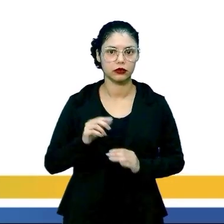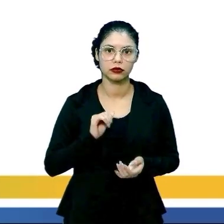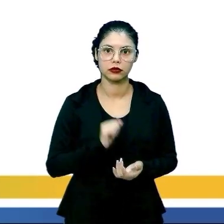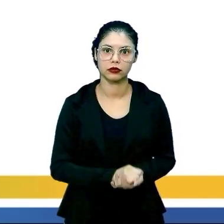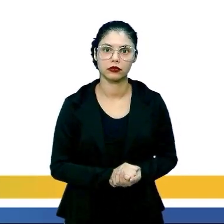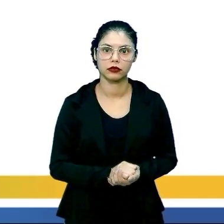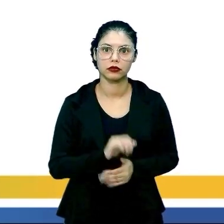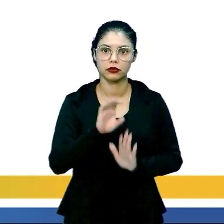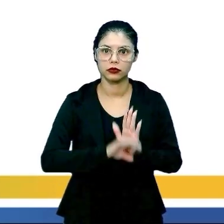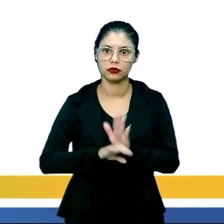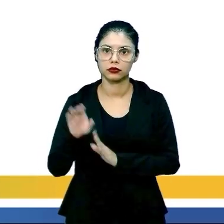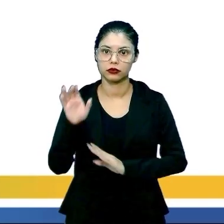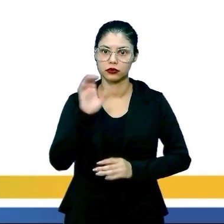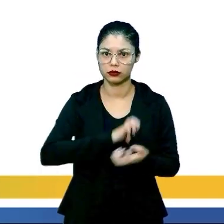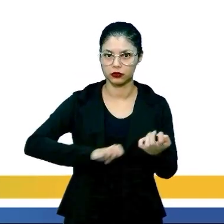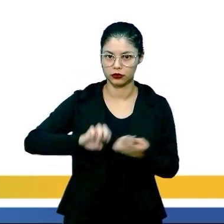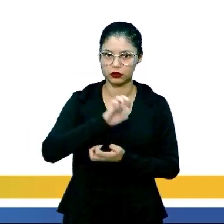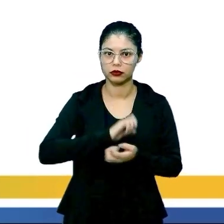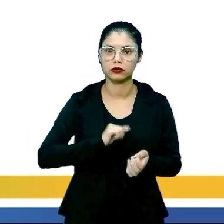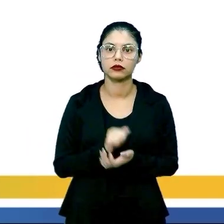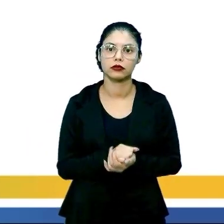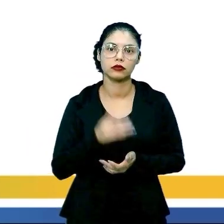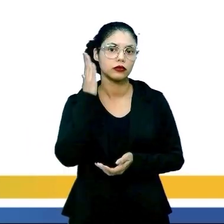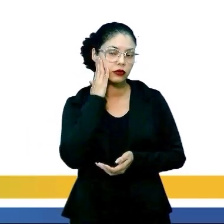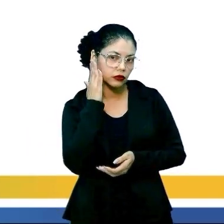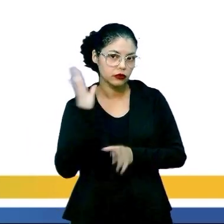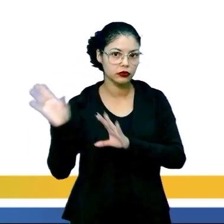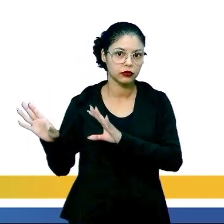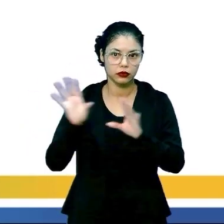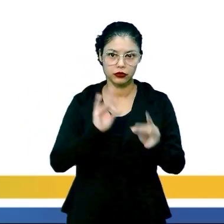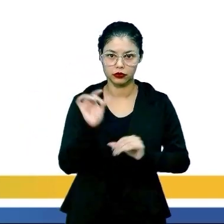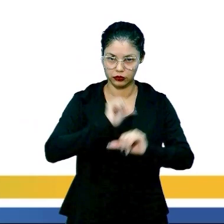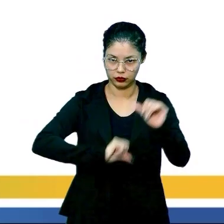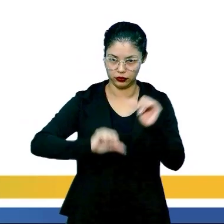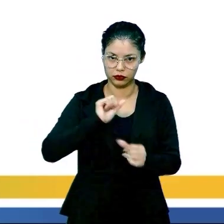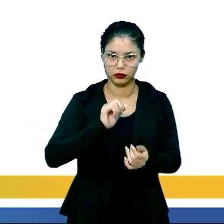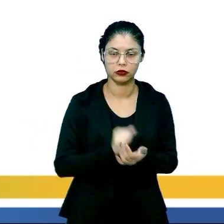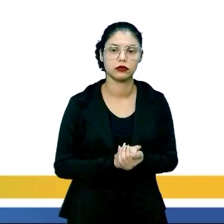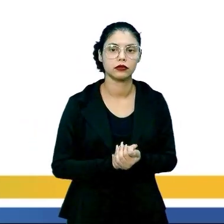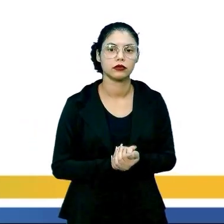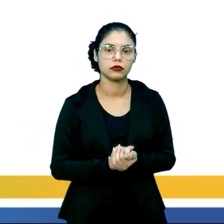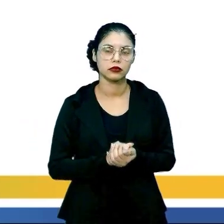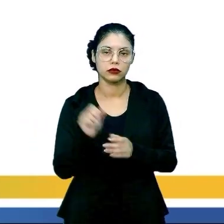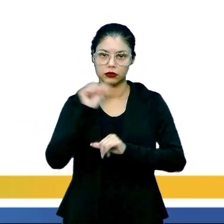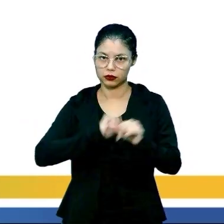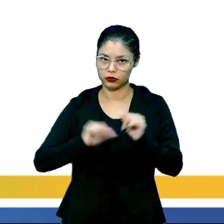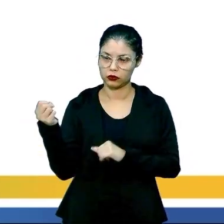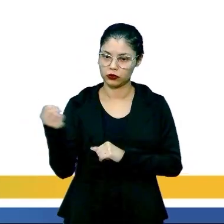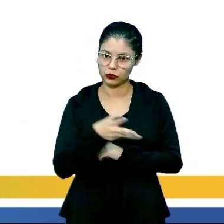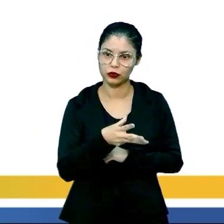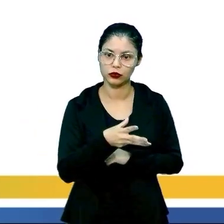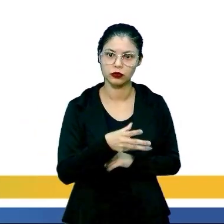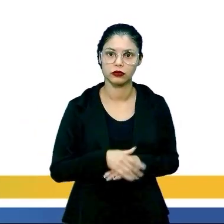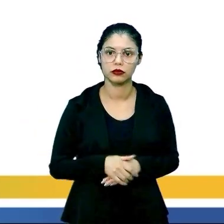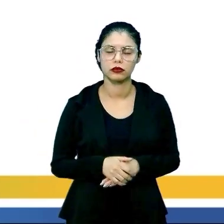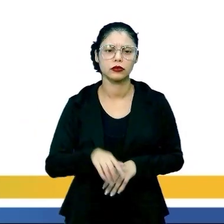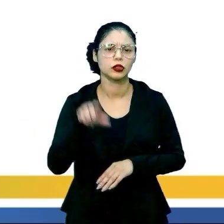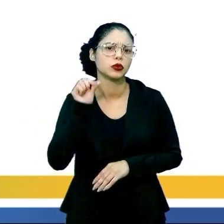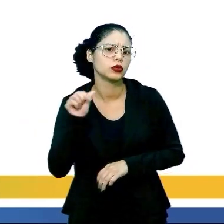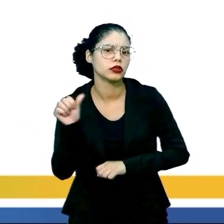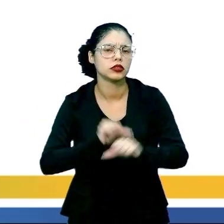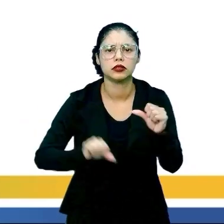né? O conceito de revolução, então, ele traz transformação, ele traz mudanças. Tá, mas o